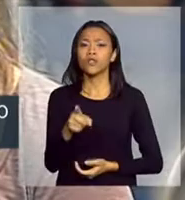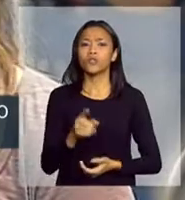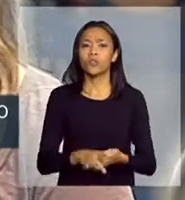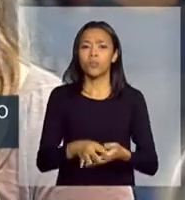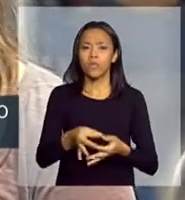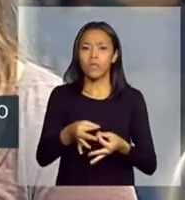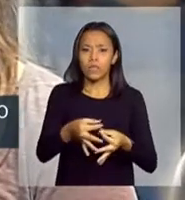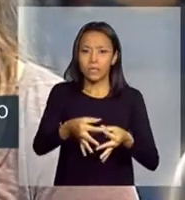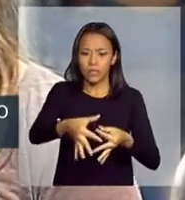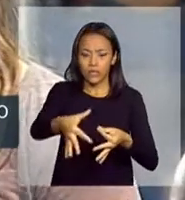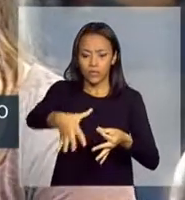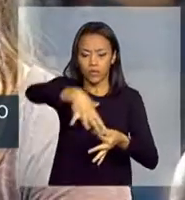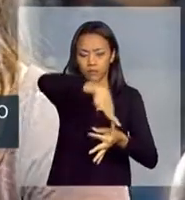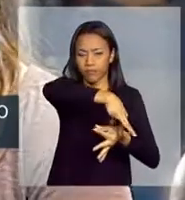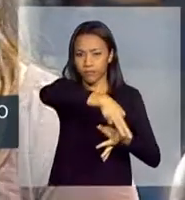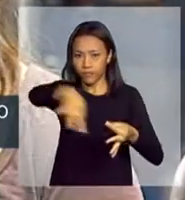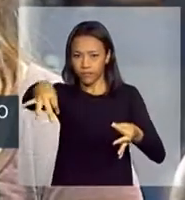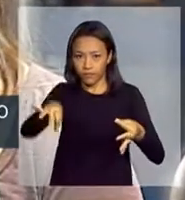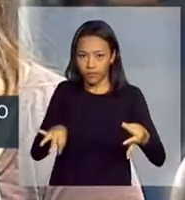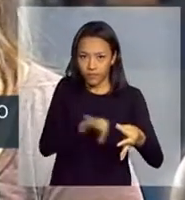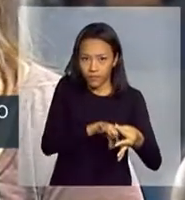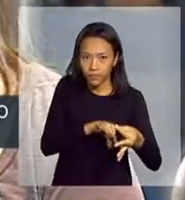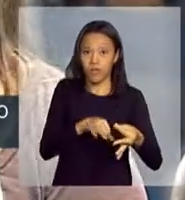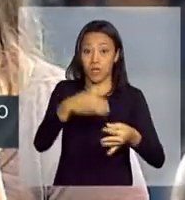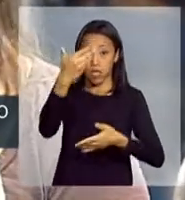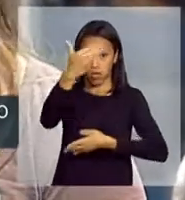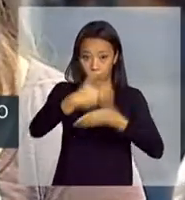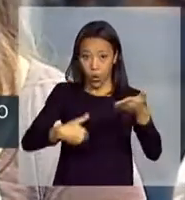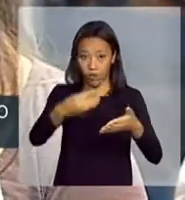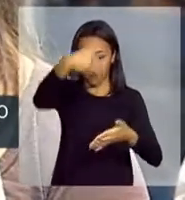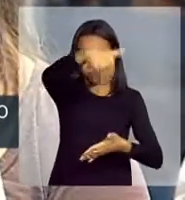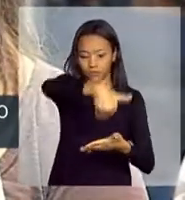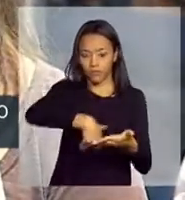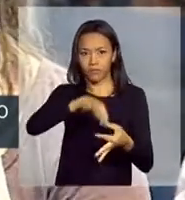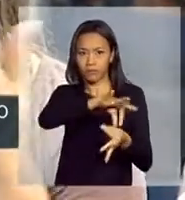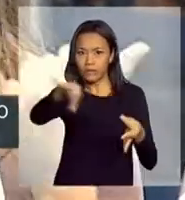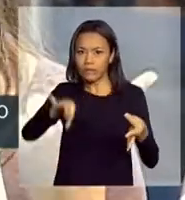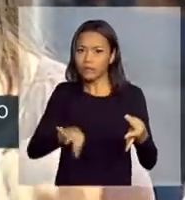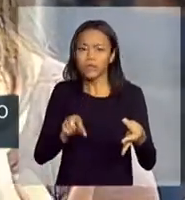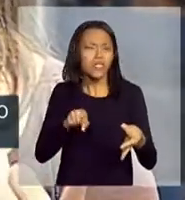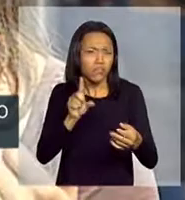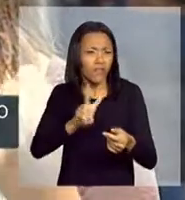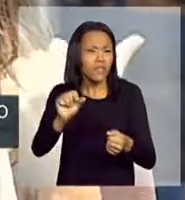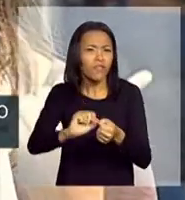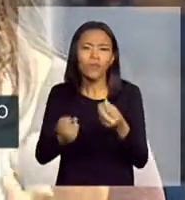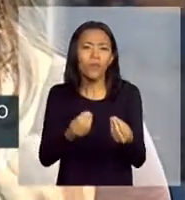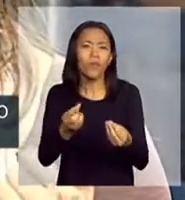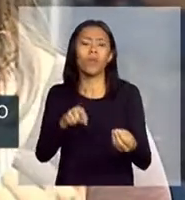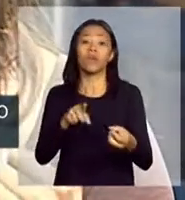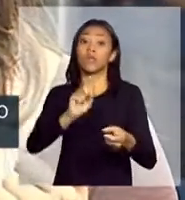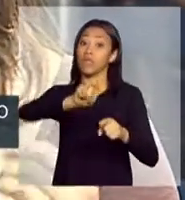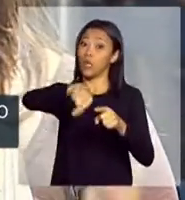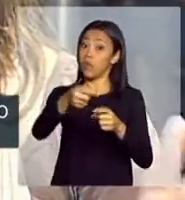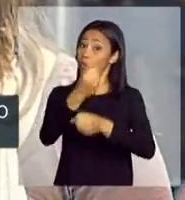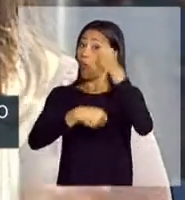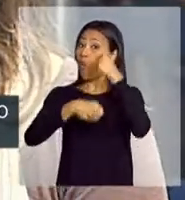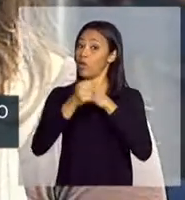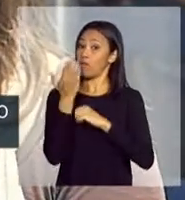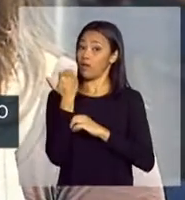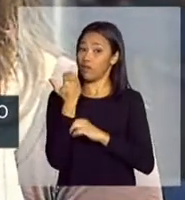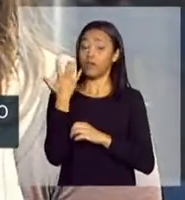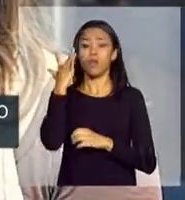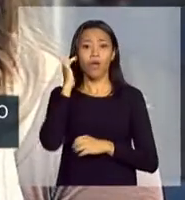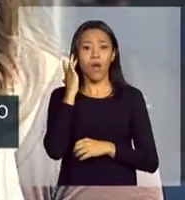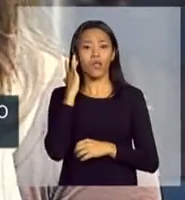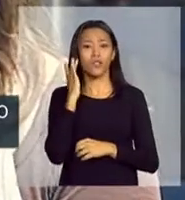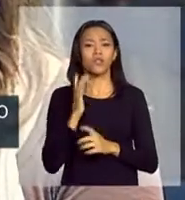eletrônicos Né tava sendo estudado colocar em todos os malotes Isso vai ser feito e outra questão é que os lacres do ano passado acho que